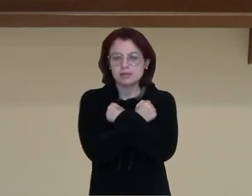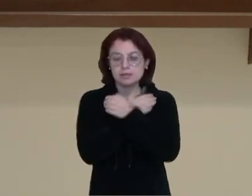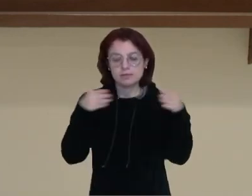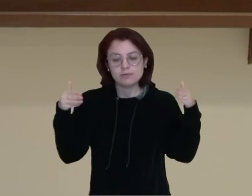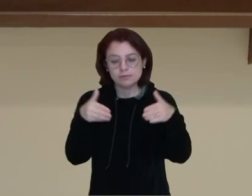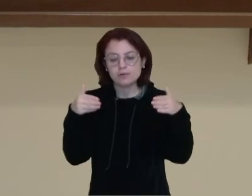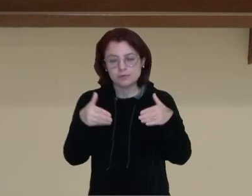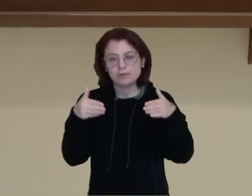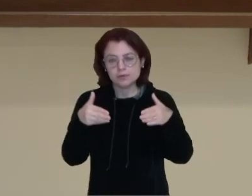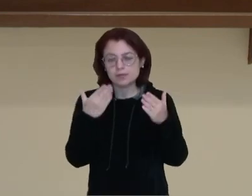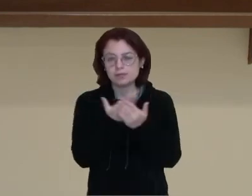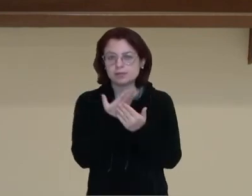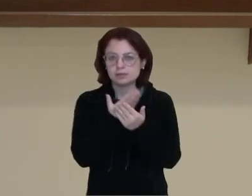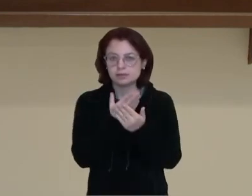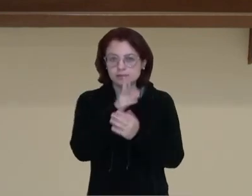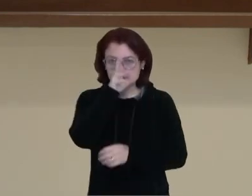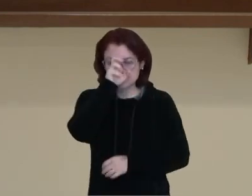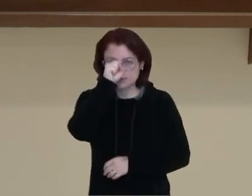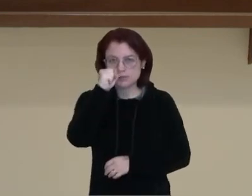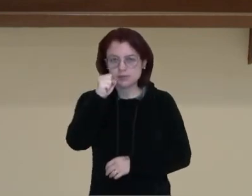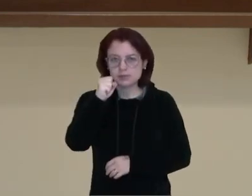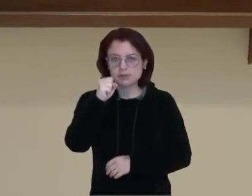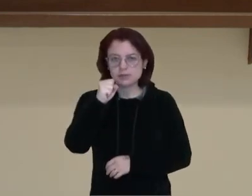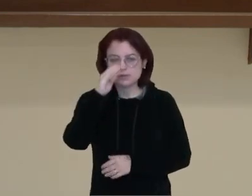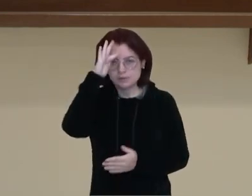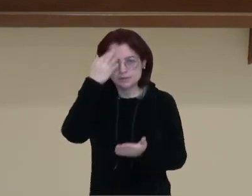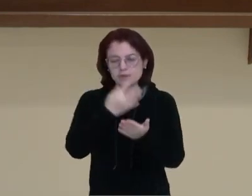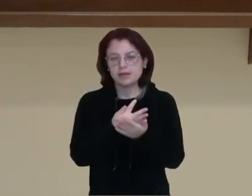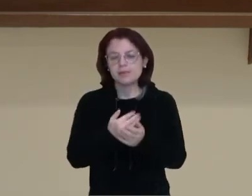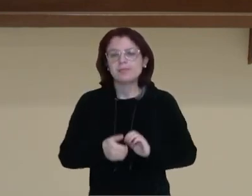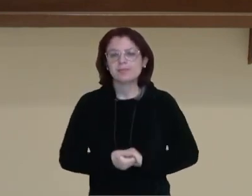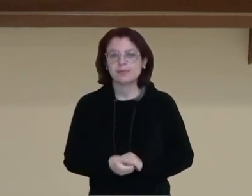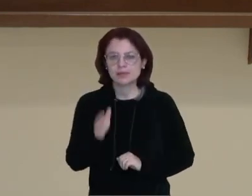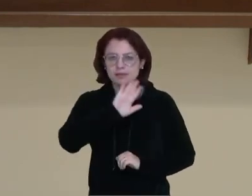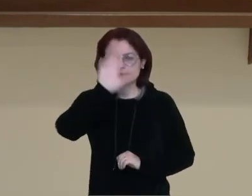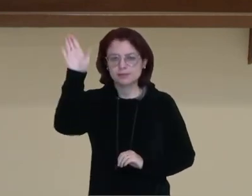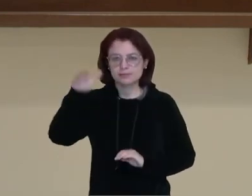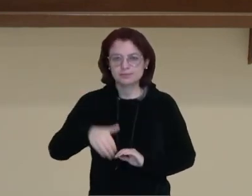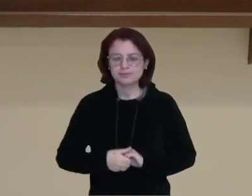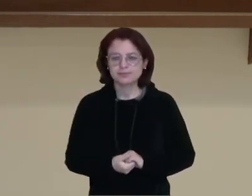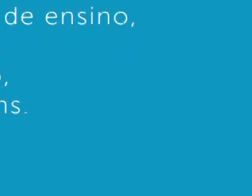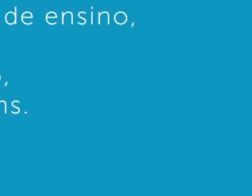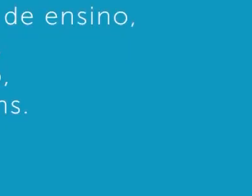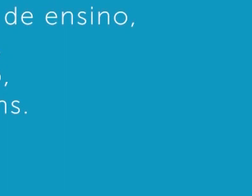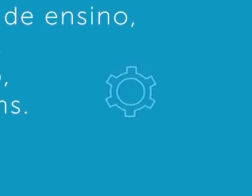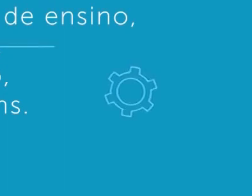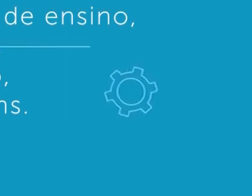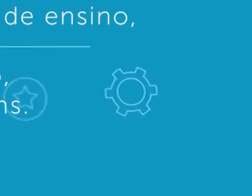Foco nos estudos aí, força, fé no coração. Até a próxima. Valeu!